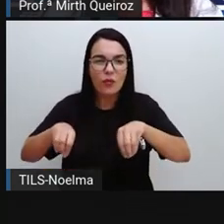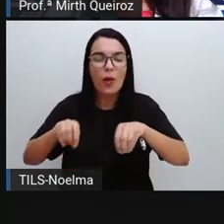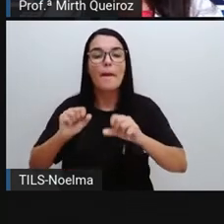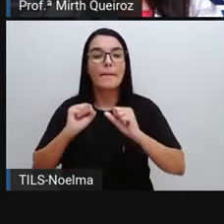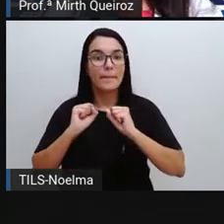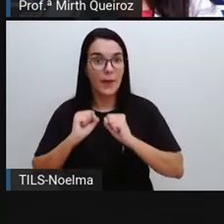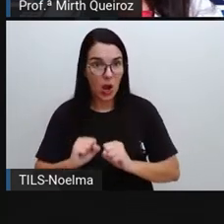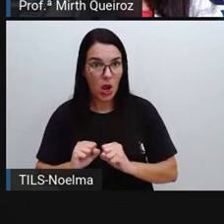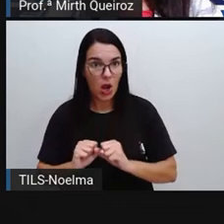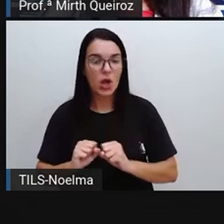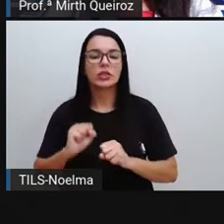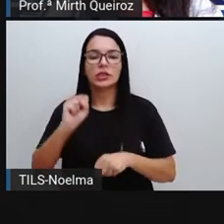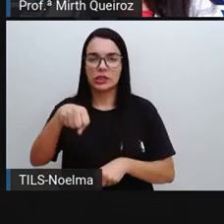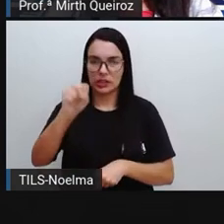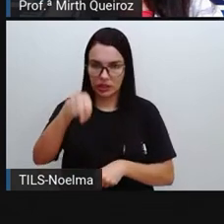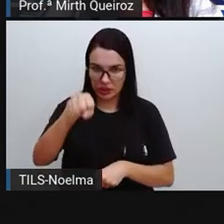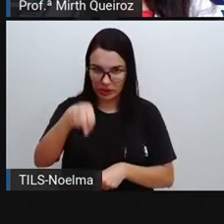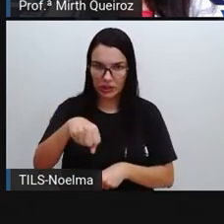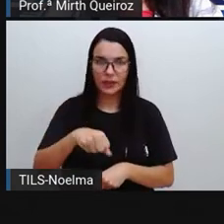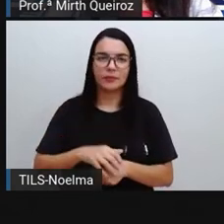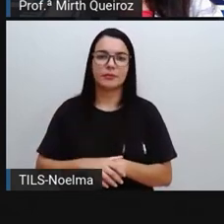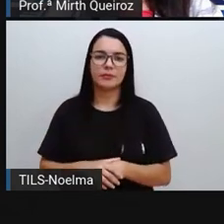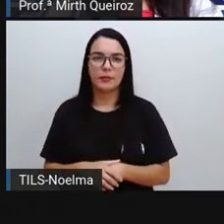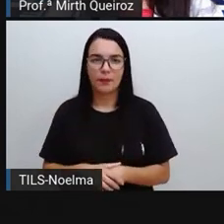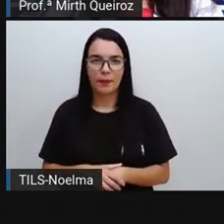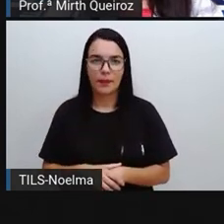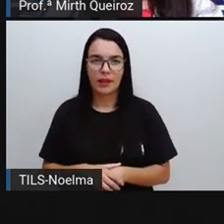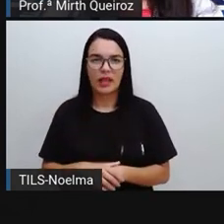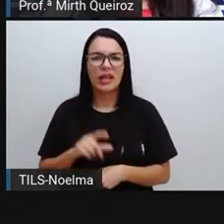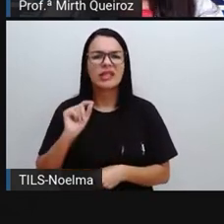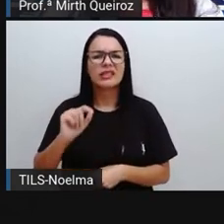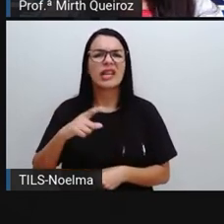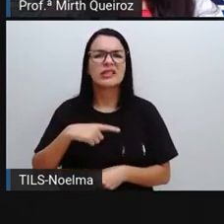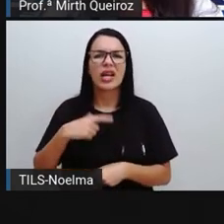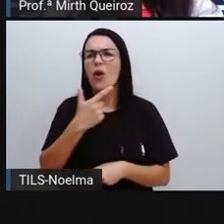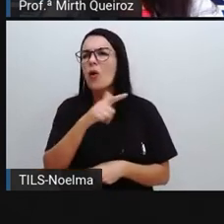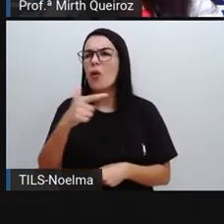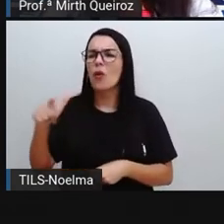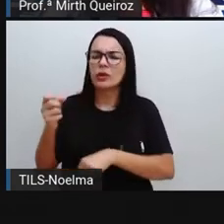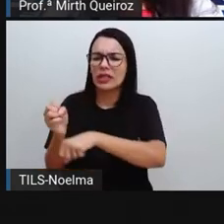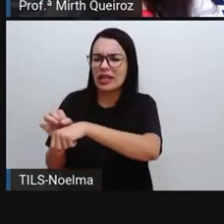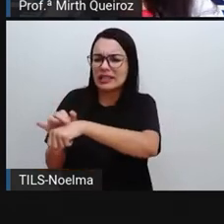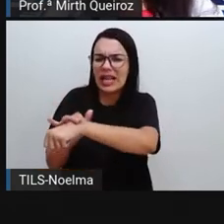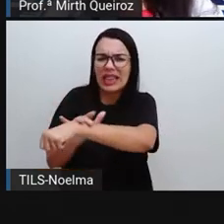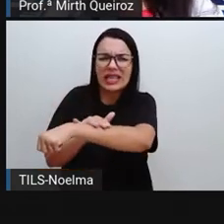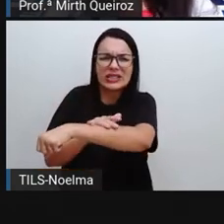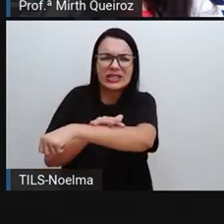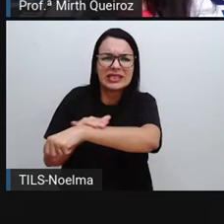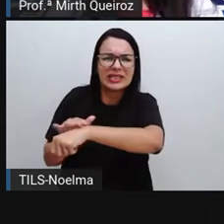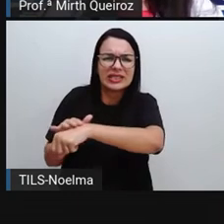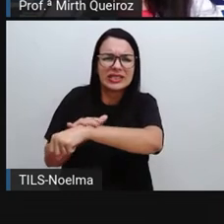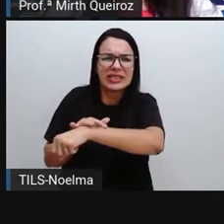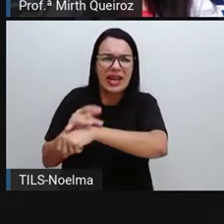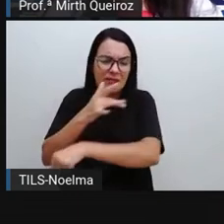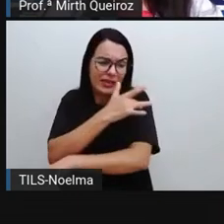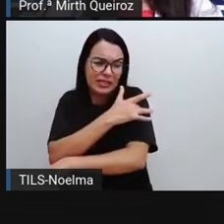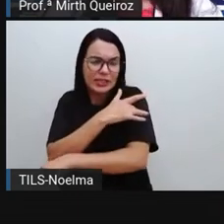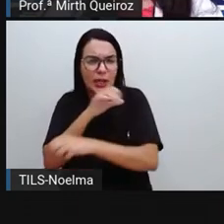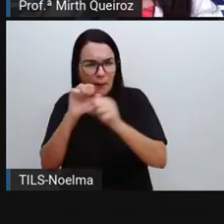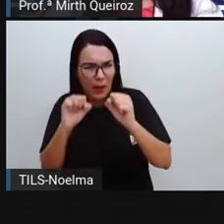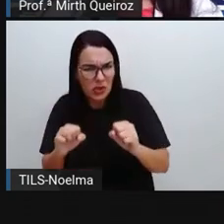de impedimento relacionado a esse tipo de alergia. E quem possua alergia a outras vacinas, será que pode